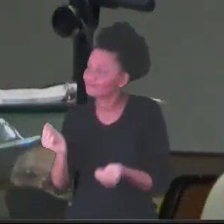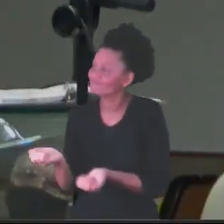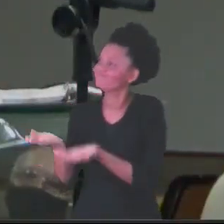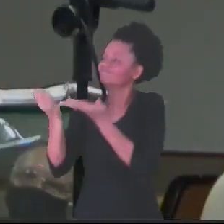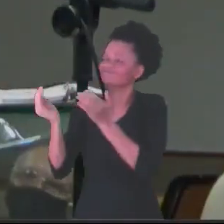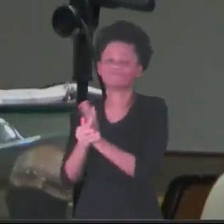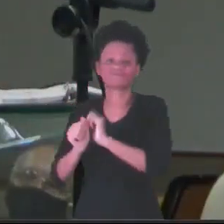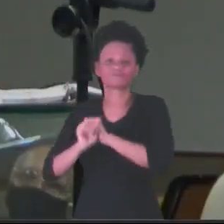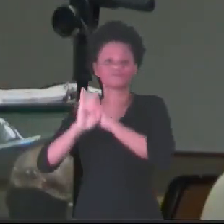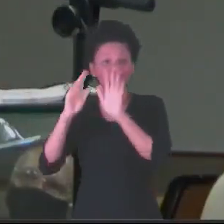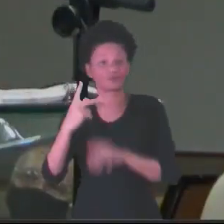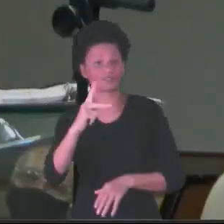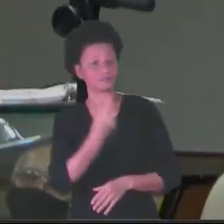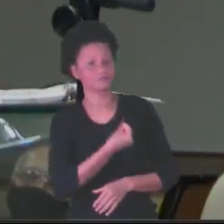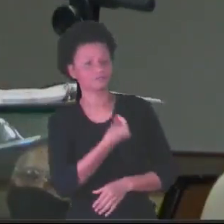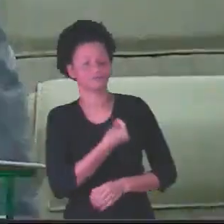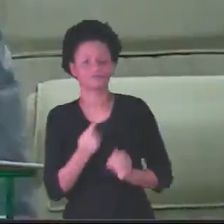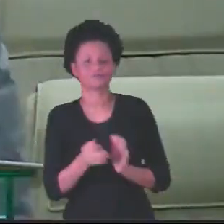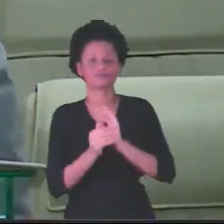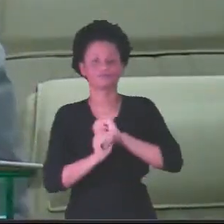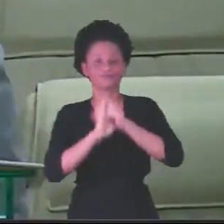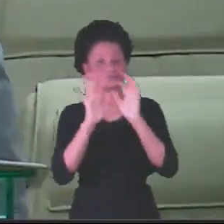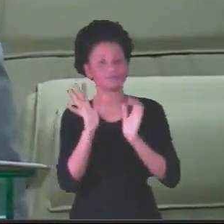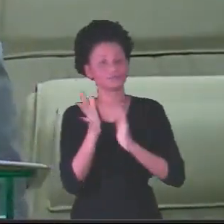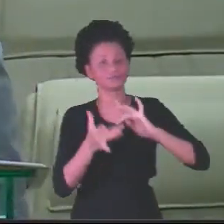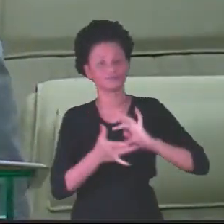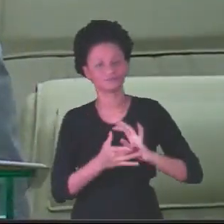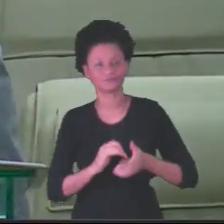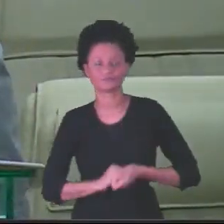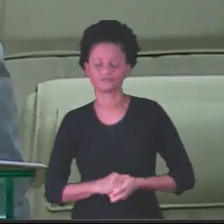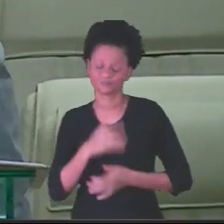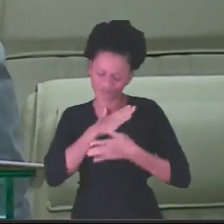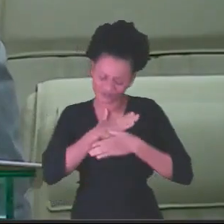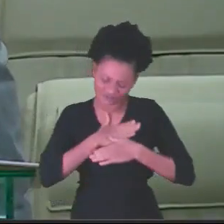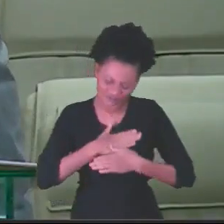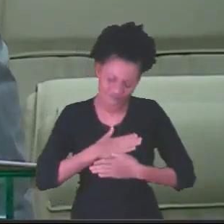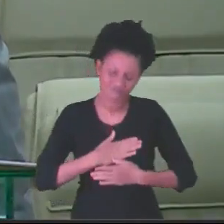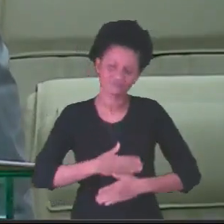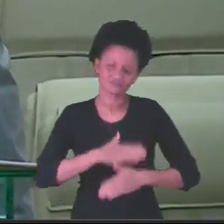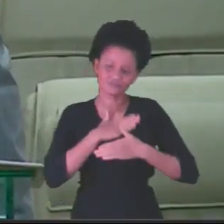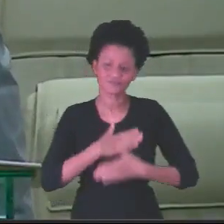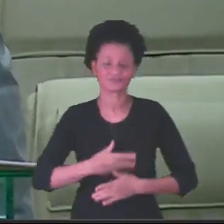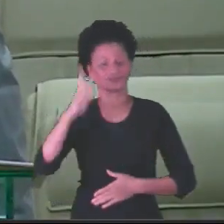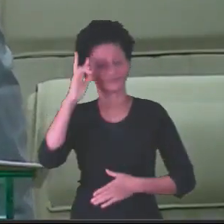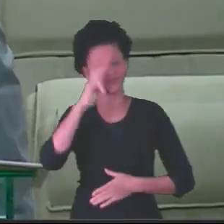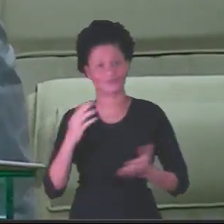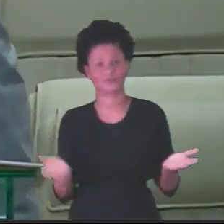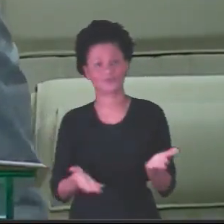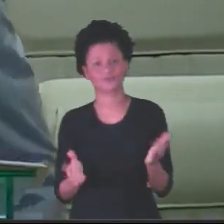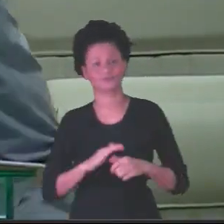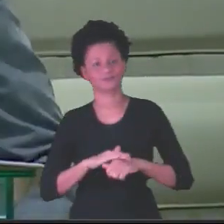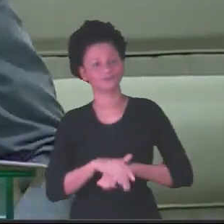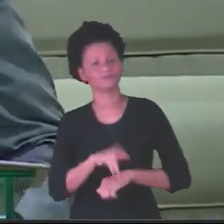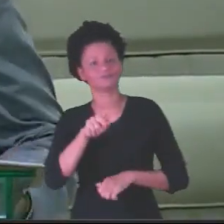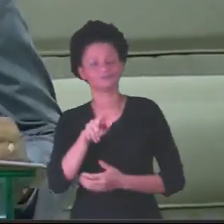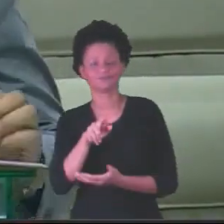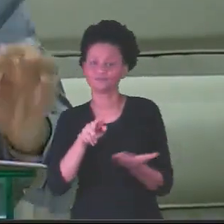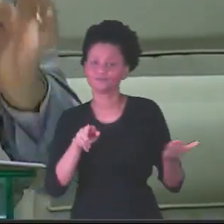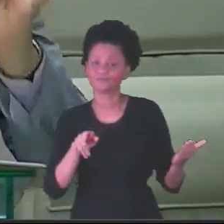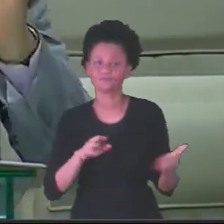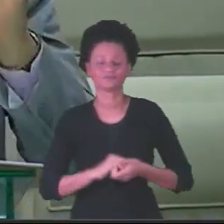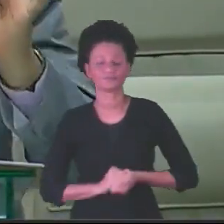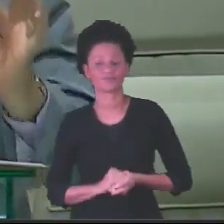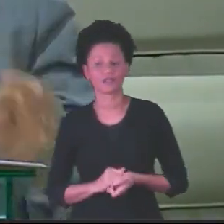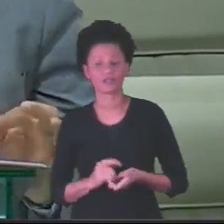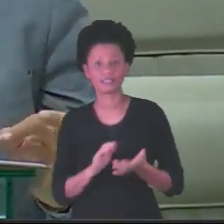glorificado na tua vida agora essa jesus descanse no senhor nessa noite irmão há